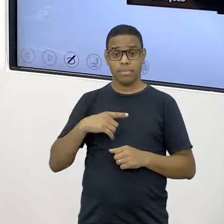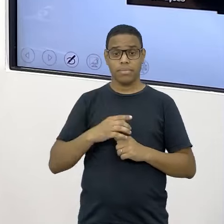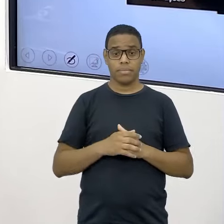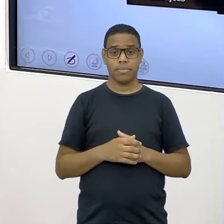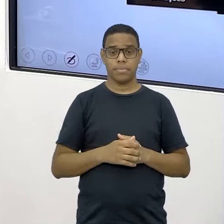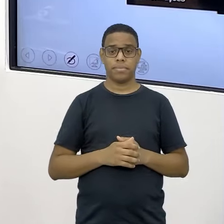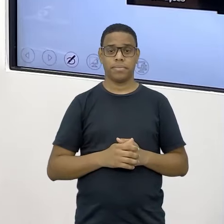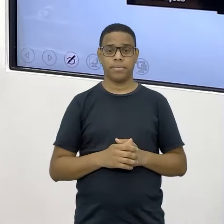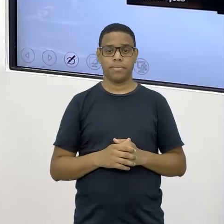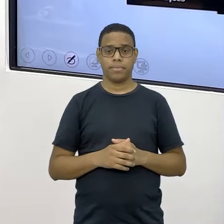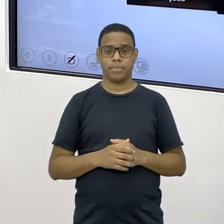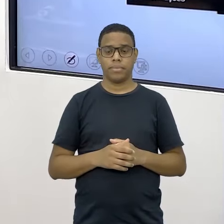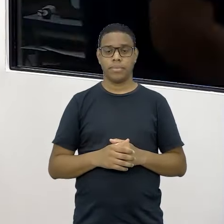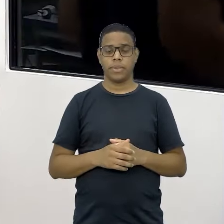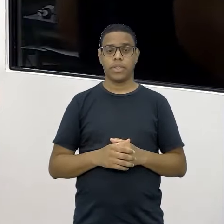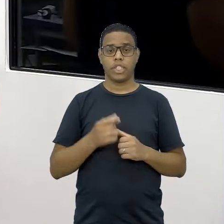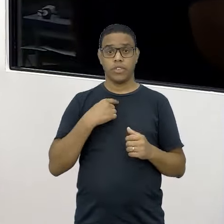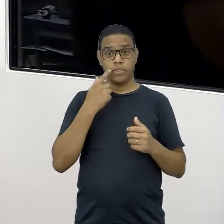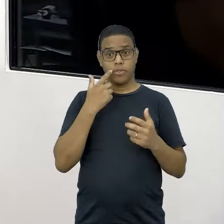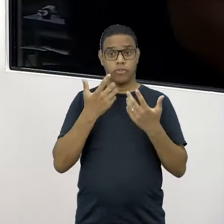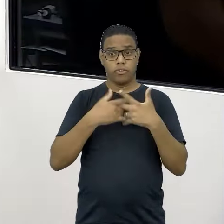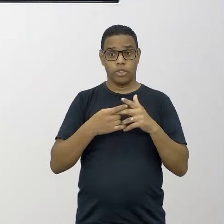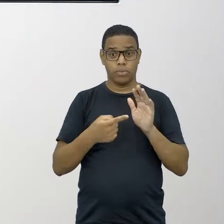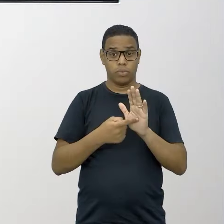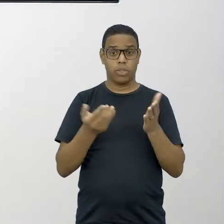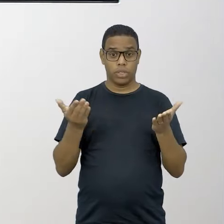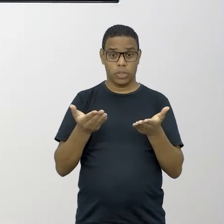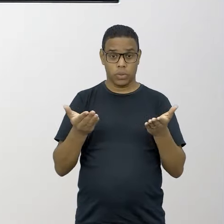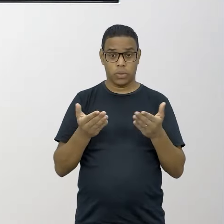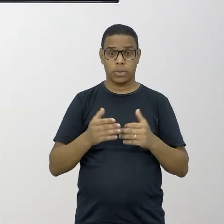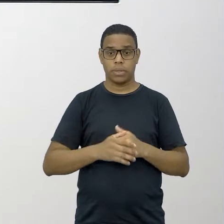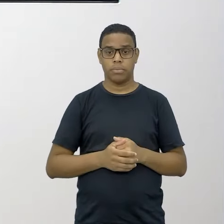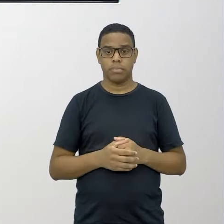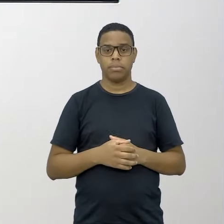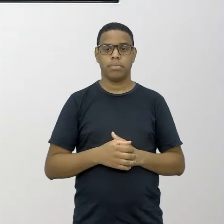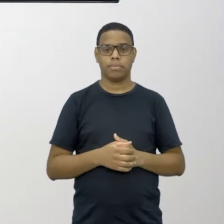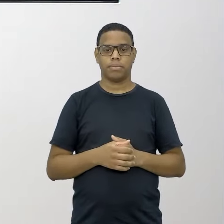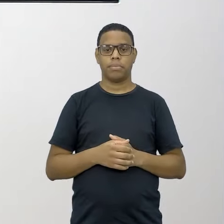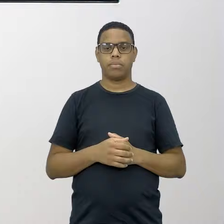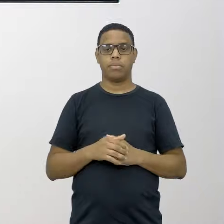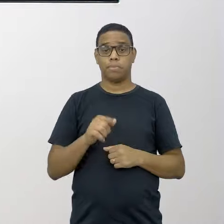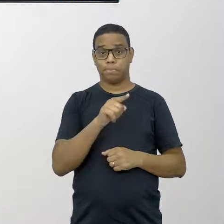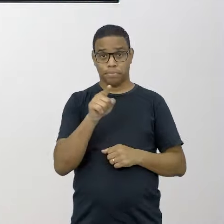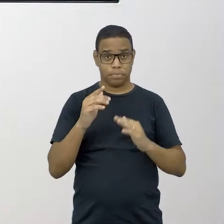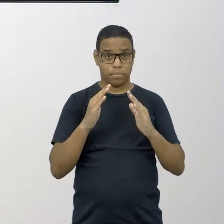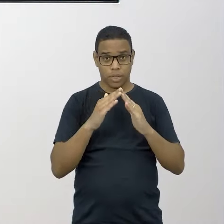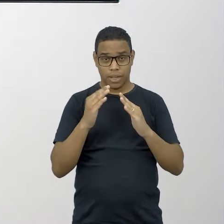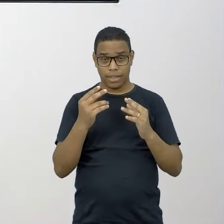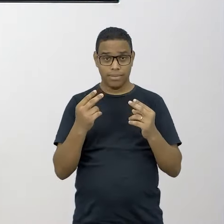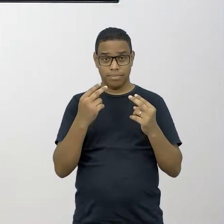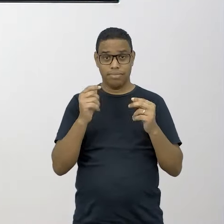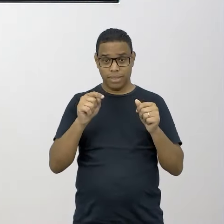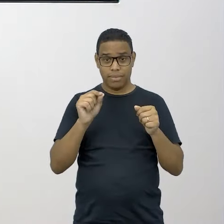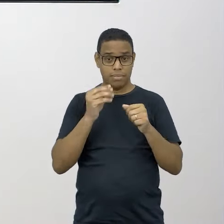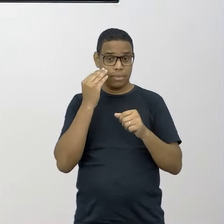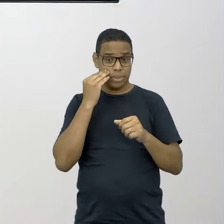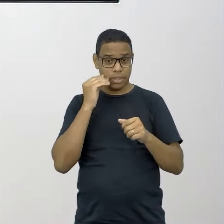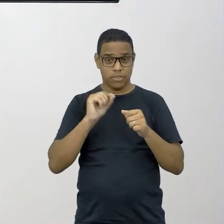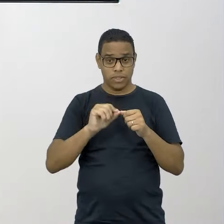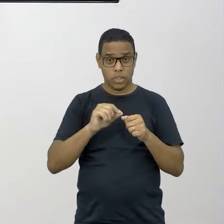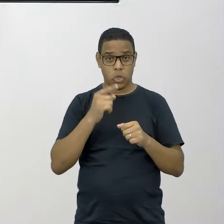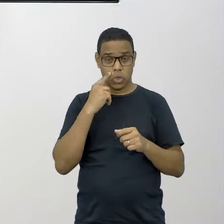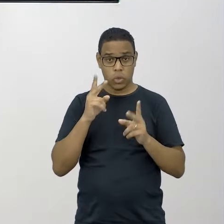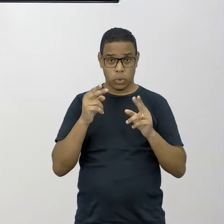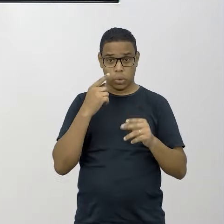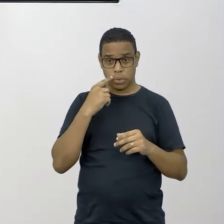gente um pouquinho? Eu vou fazer ele funcionar agora para você, ó. Para você aí que está em casa também e quiser fazer ele funcionar, você tem que fazer assim,